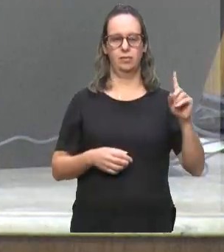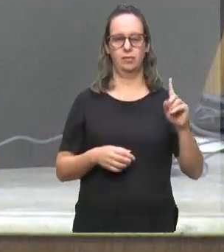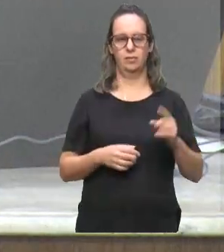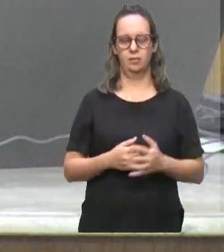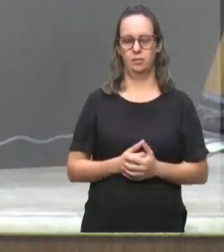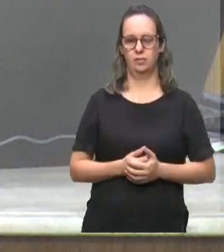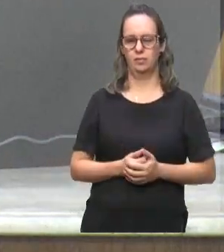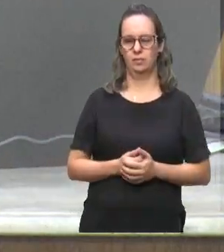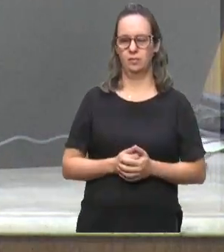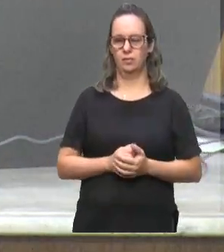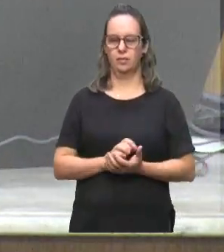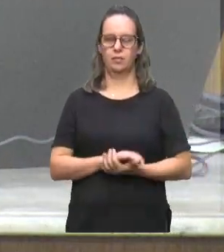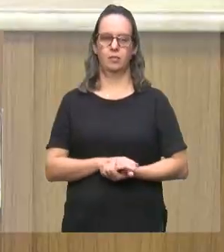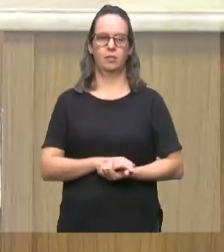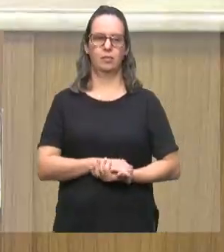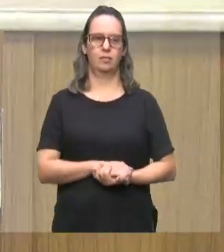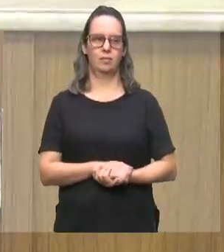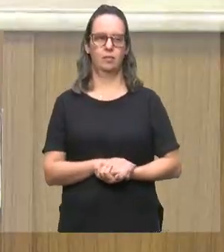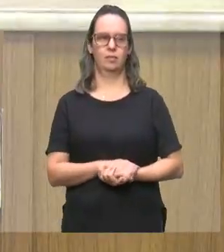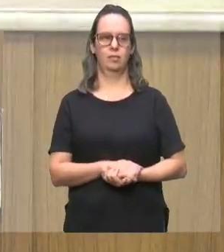não.